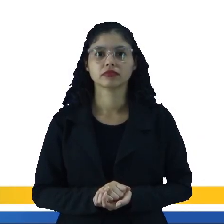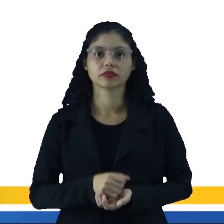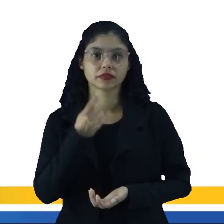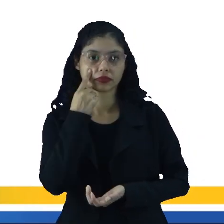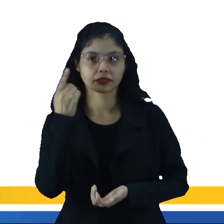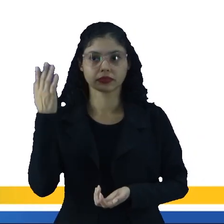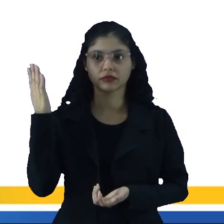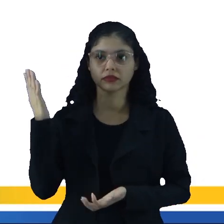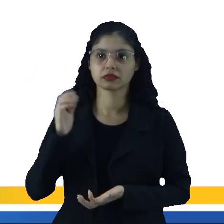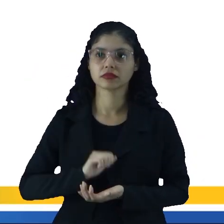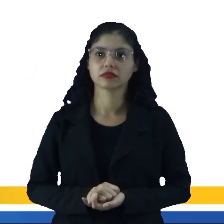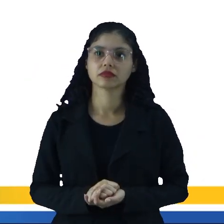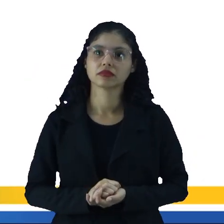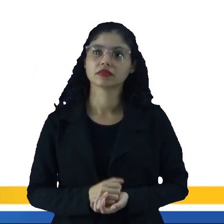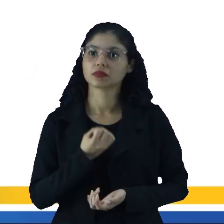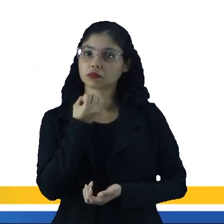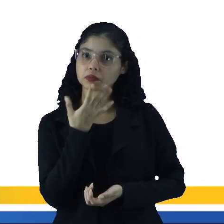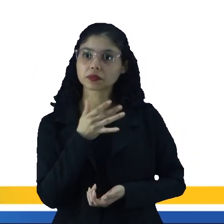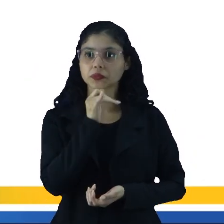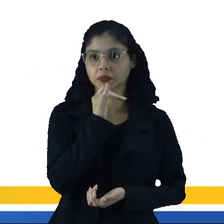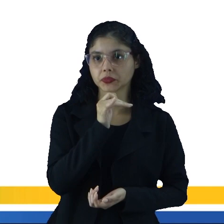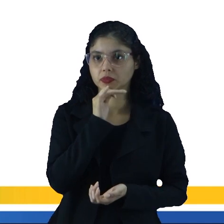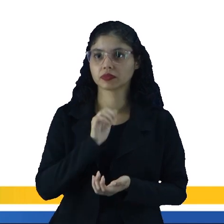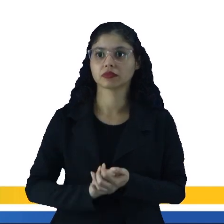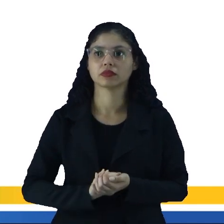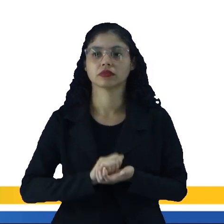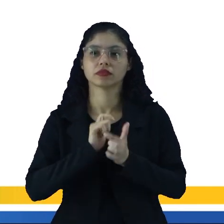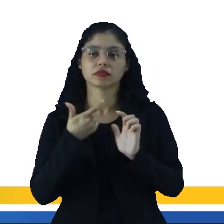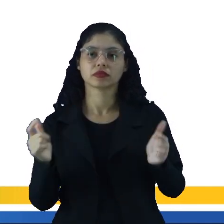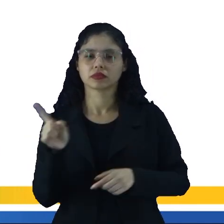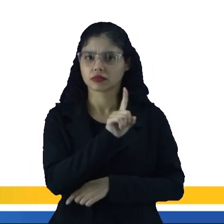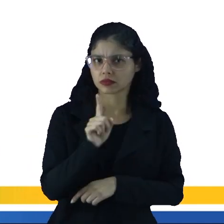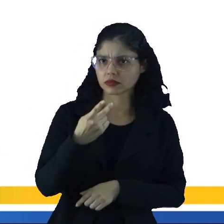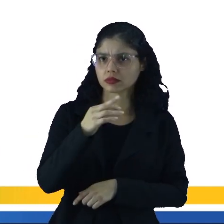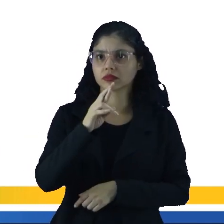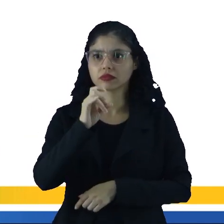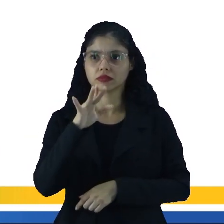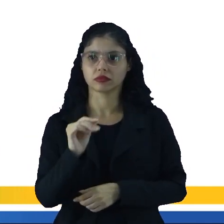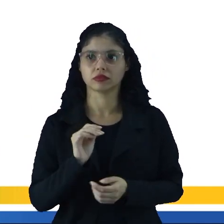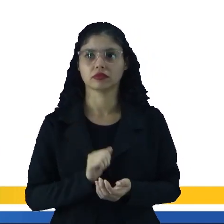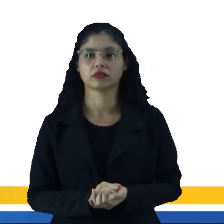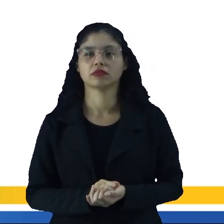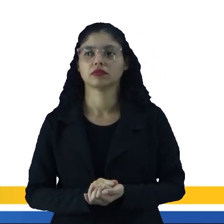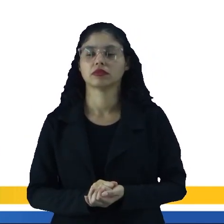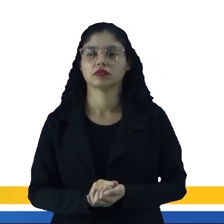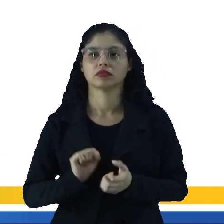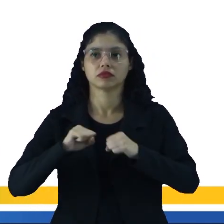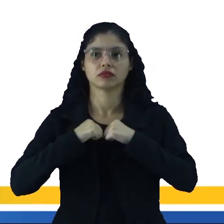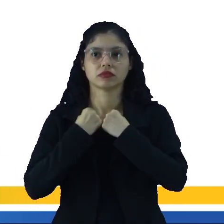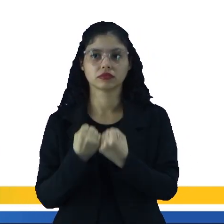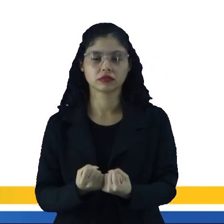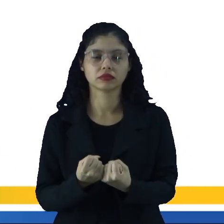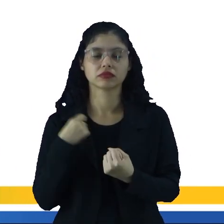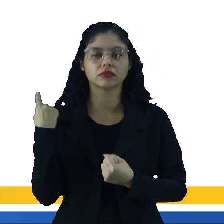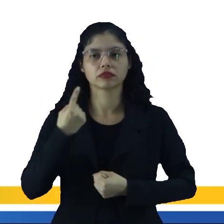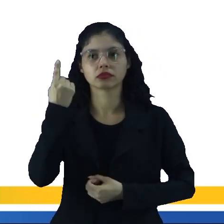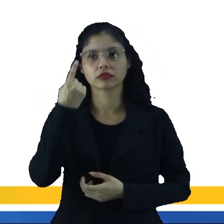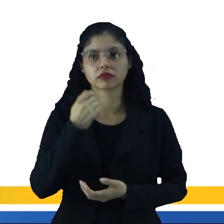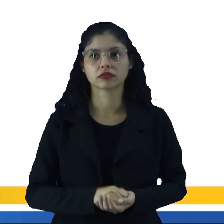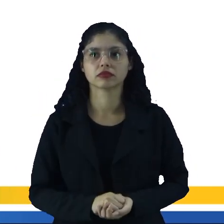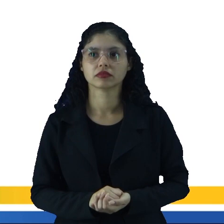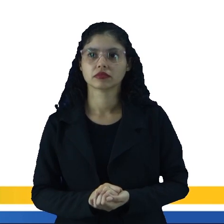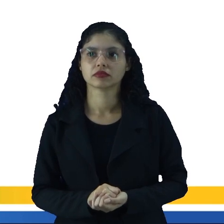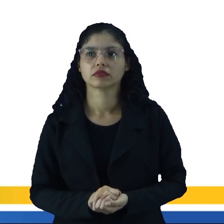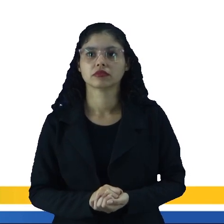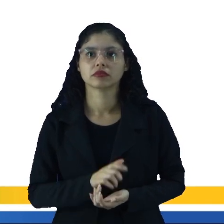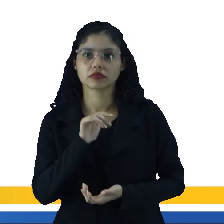Então olha aí. Um bom exemplo para grandezas não proporcionais é a relação de peso e